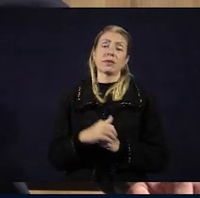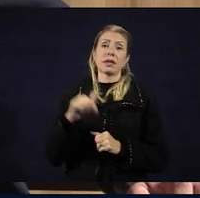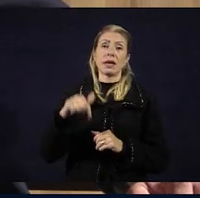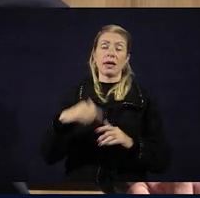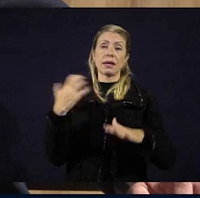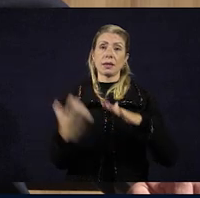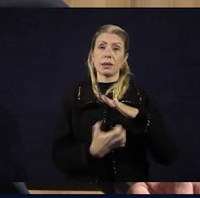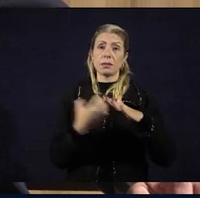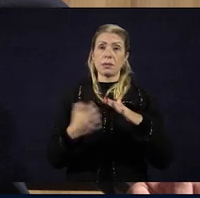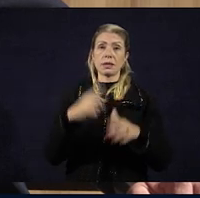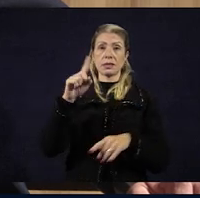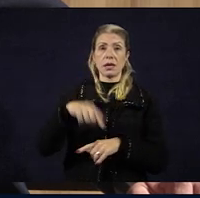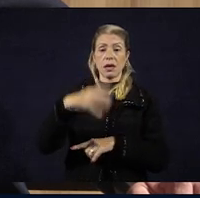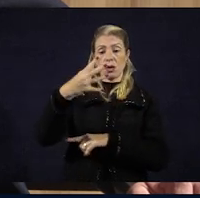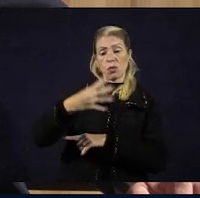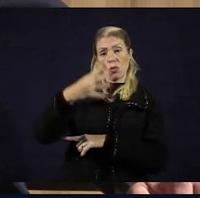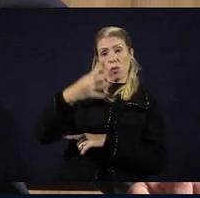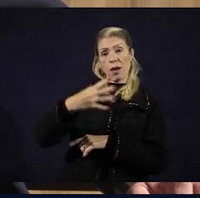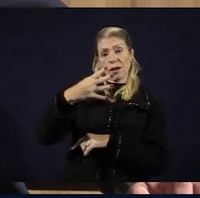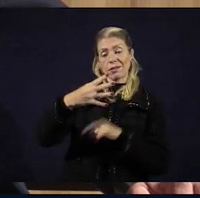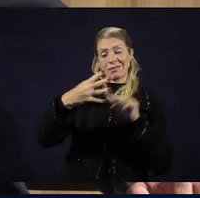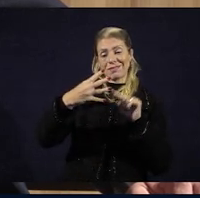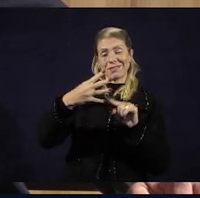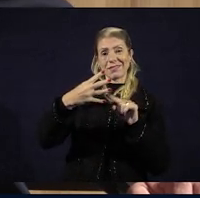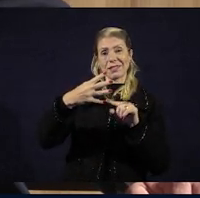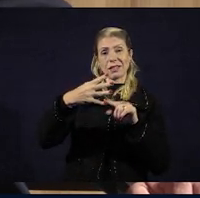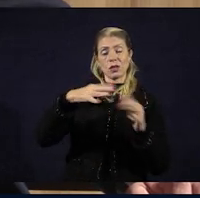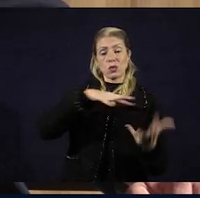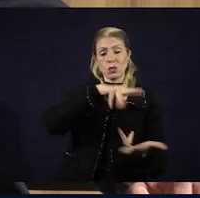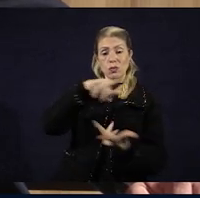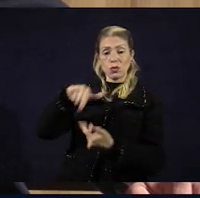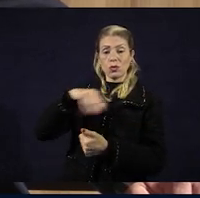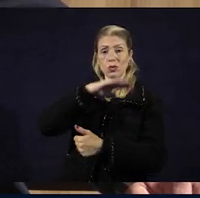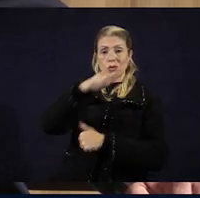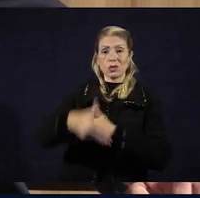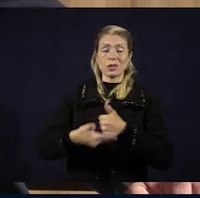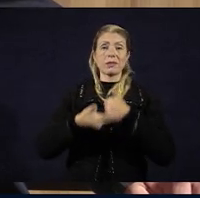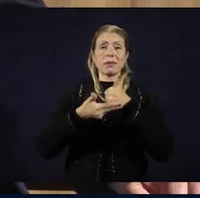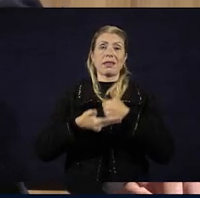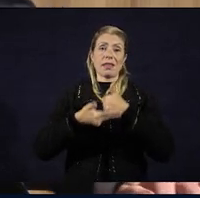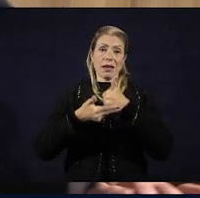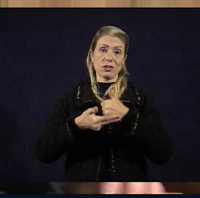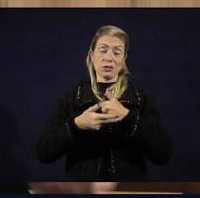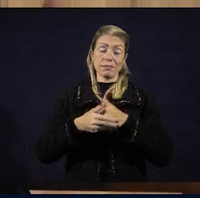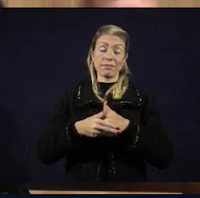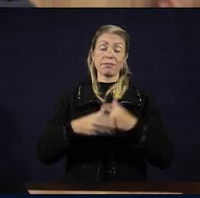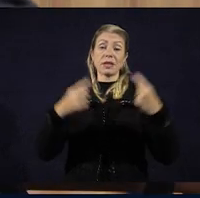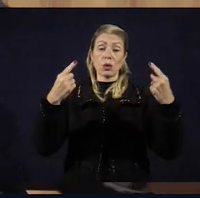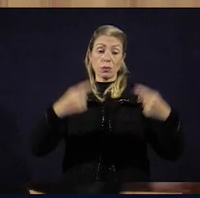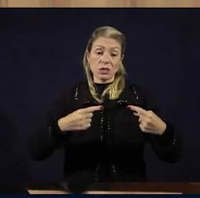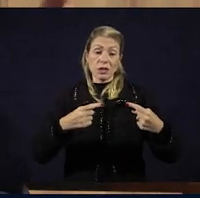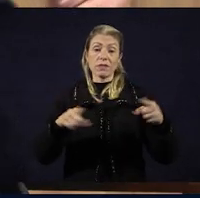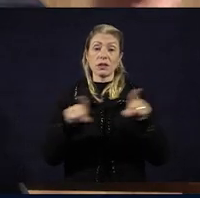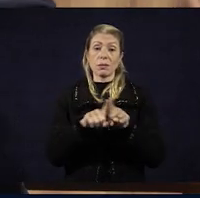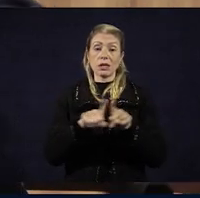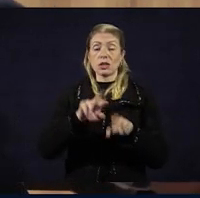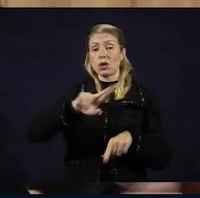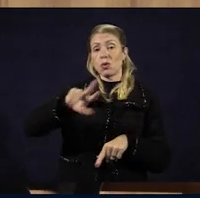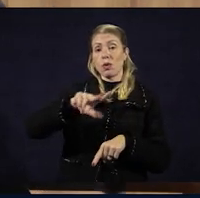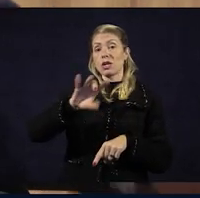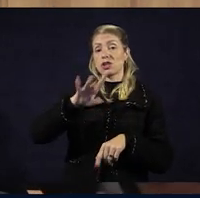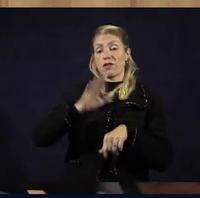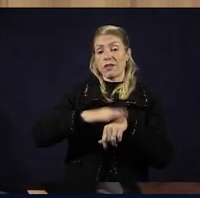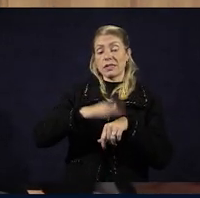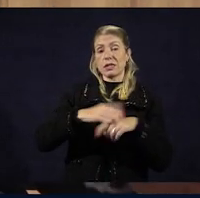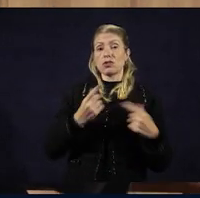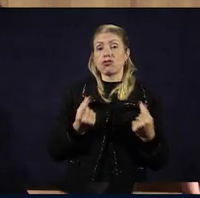colocada em quarta no mundo em ranking disso sustentabilidade então para ele competitividade não é só uma questão de estar fazendo dinheiro ou tá olhando